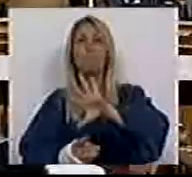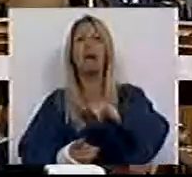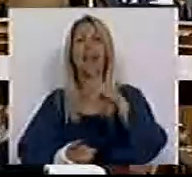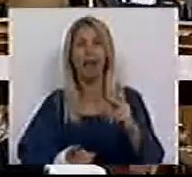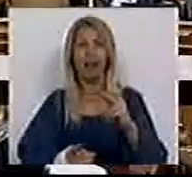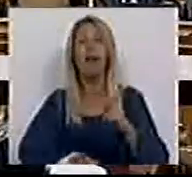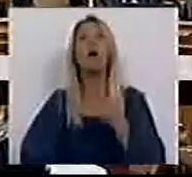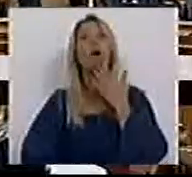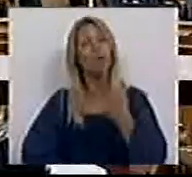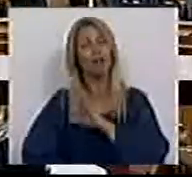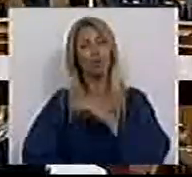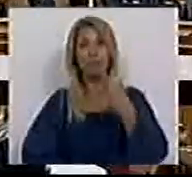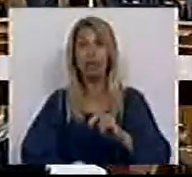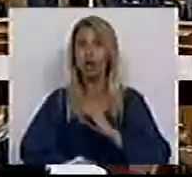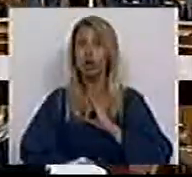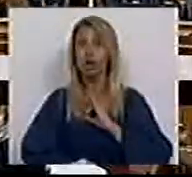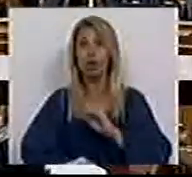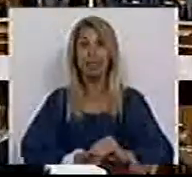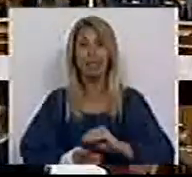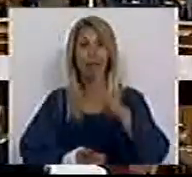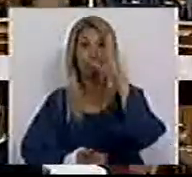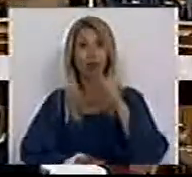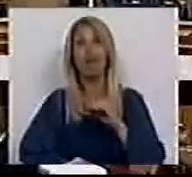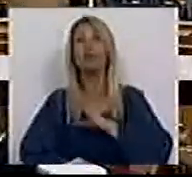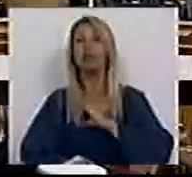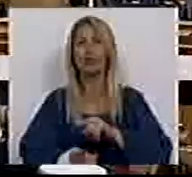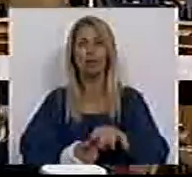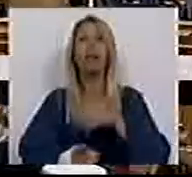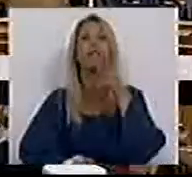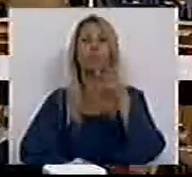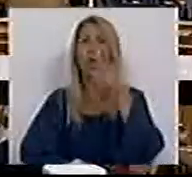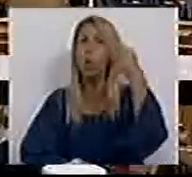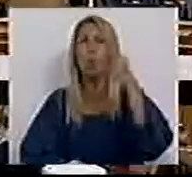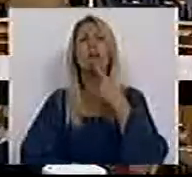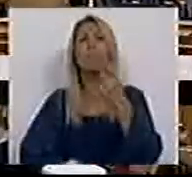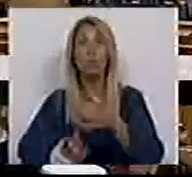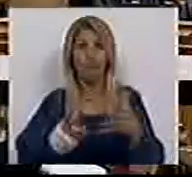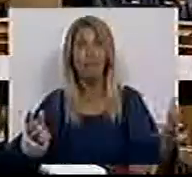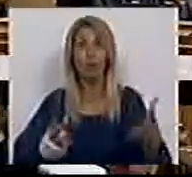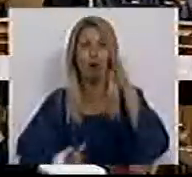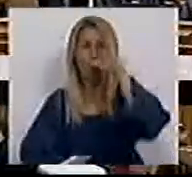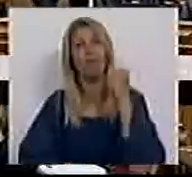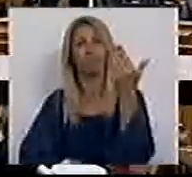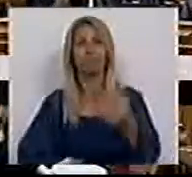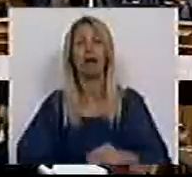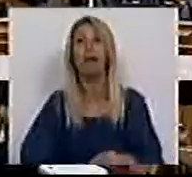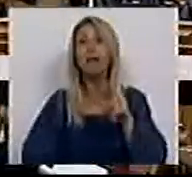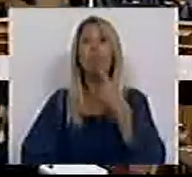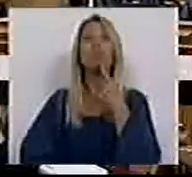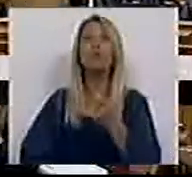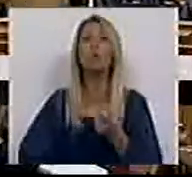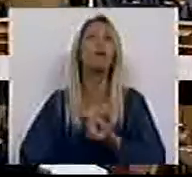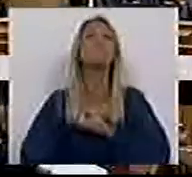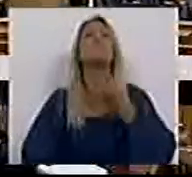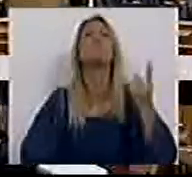Obrigada, Sr. Presidente, Sr. Secretário de Estado, Srs. e Srs. Deputados. Nós temos uma única pergunta para a maioria e para o Governo. E essa pergunta é: porquê é